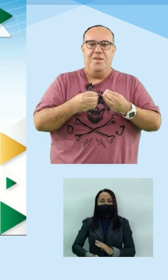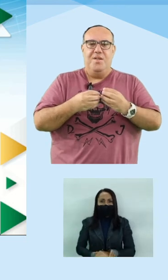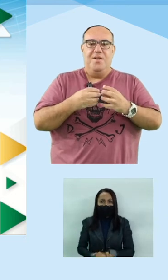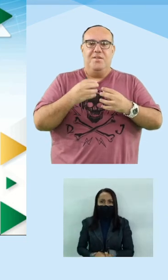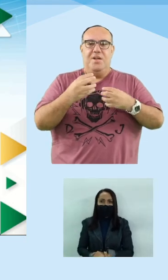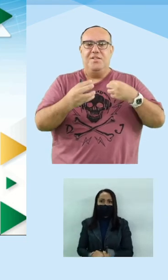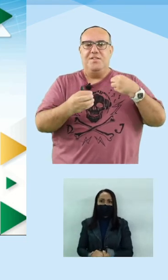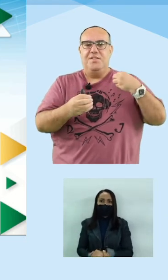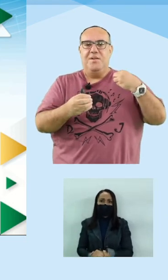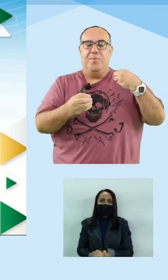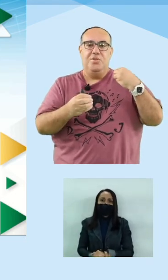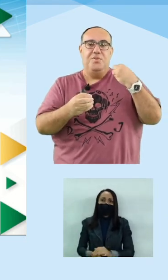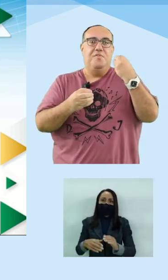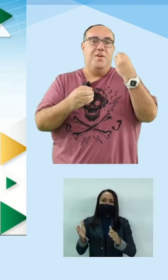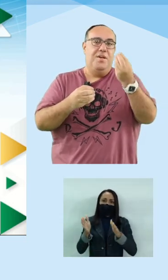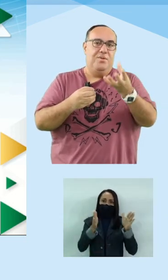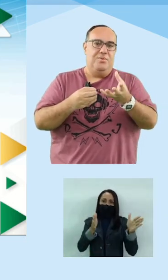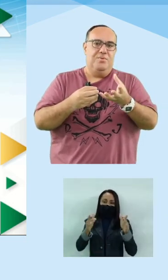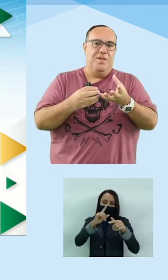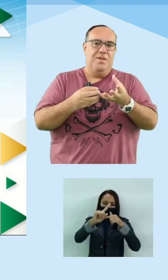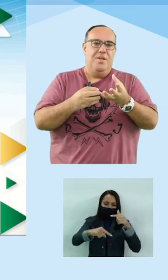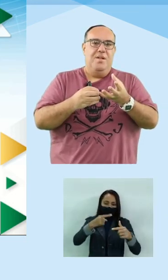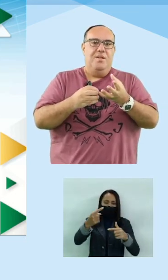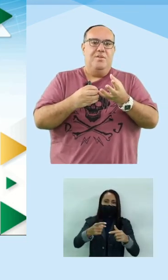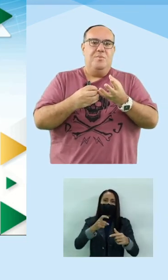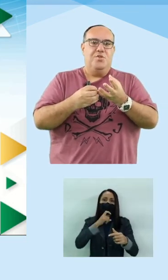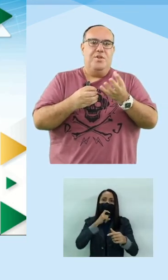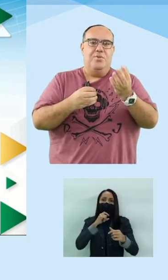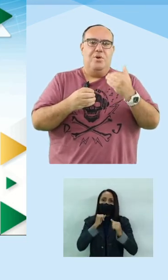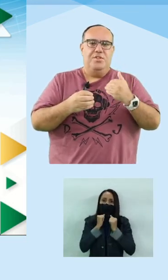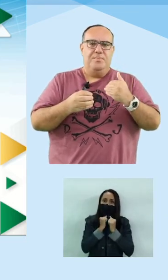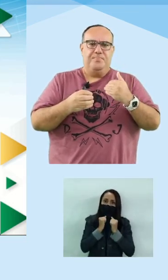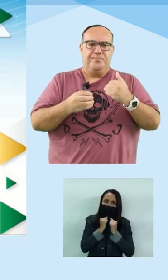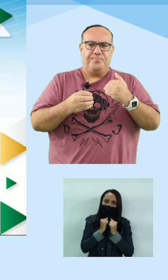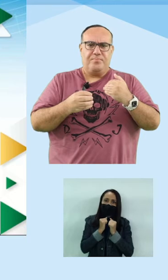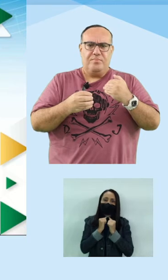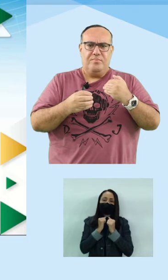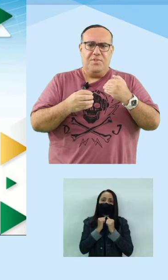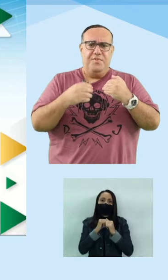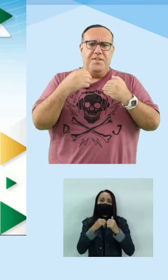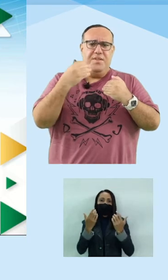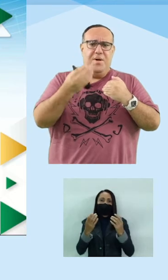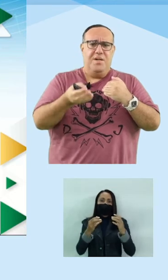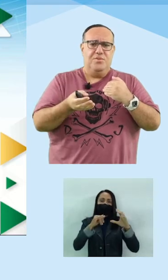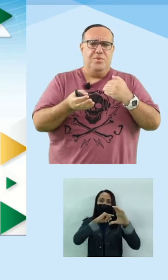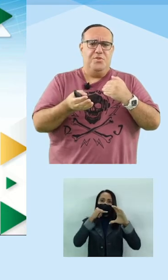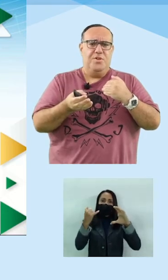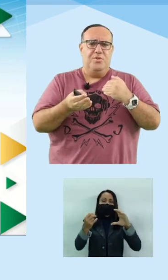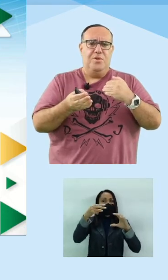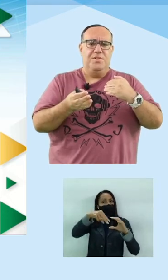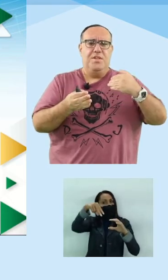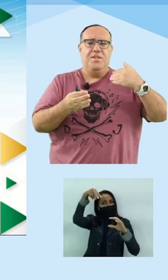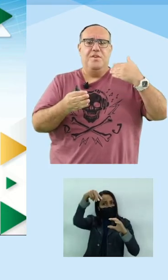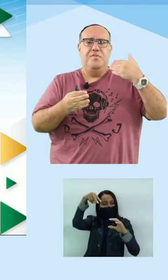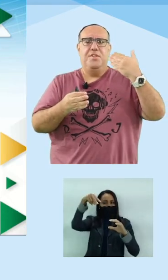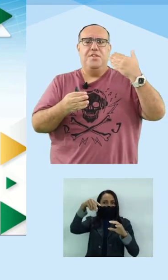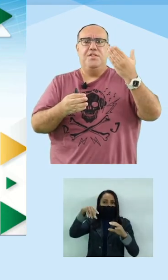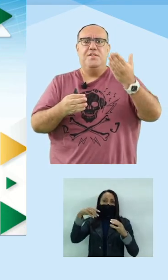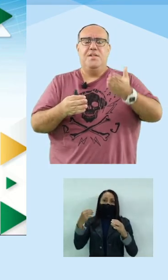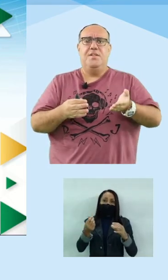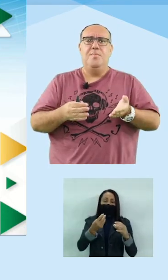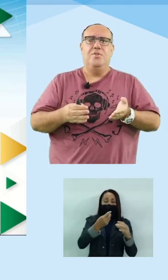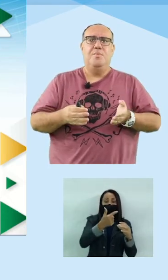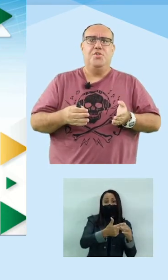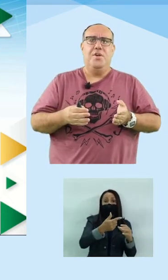certo? Então ela inicia-se após o inverno, né, no hemisfério norte, 20 de março no hemisfério norte e dia 23